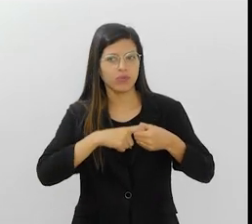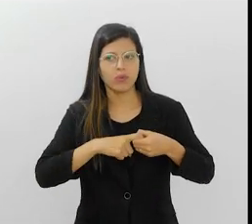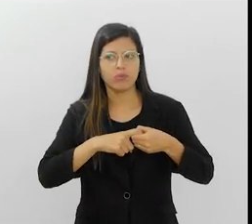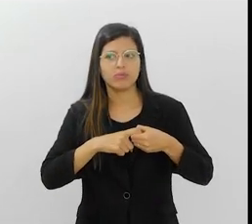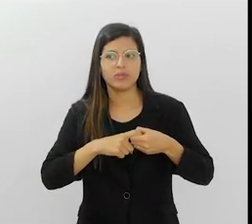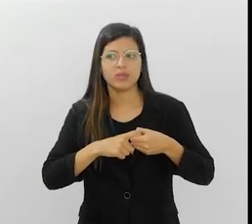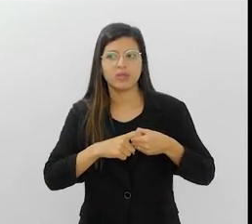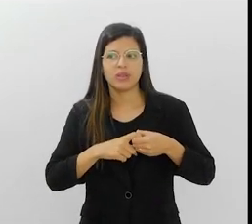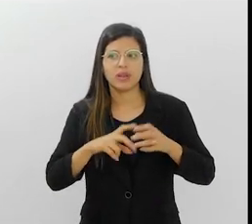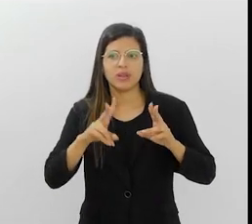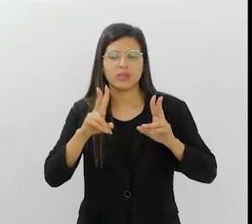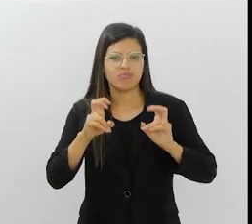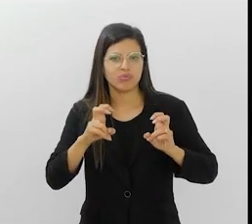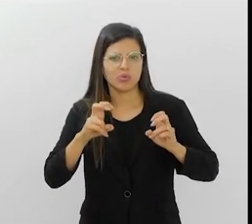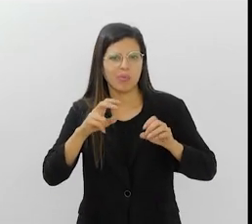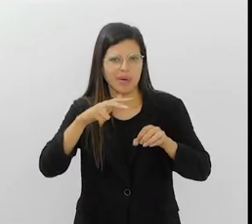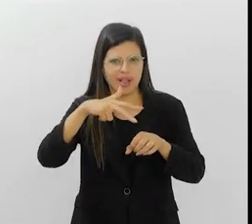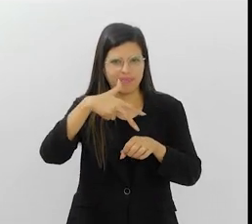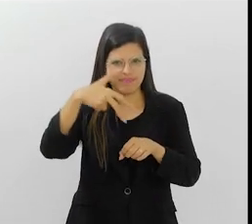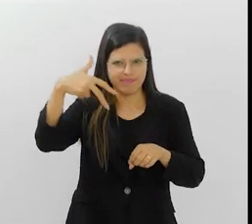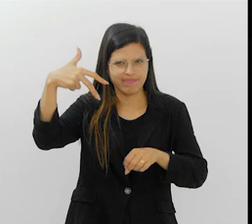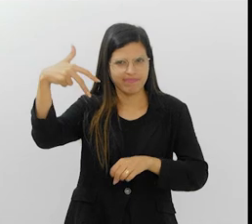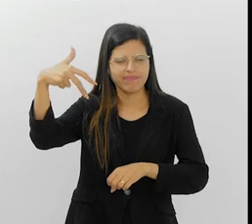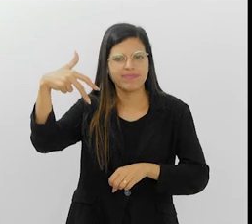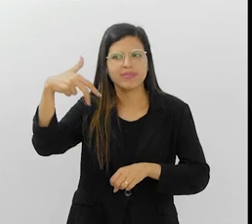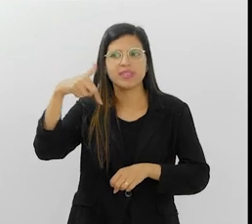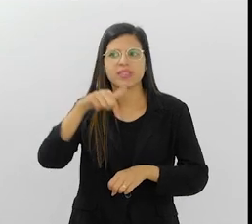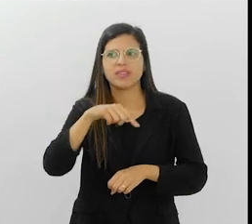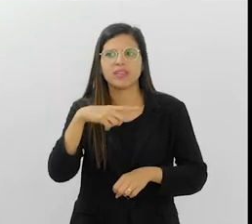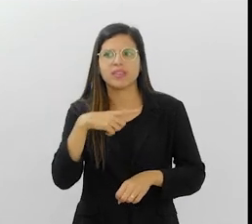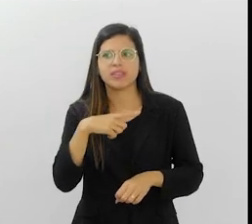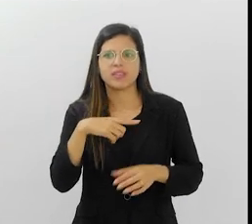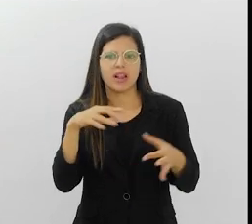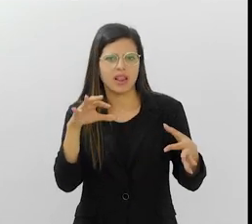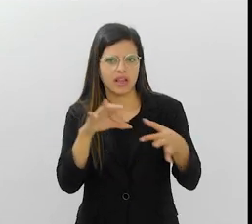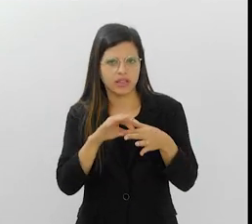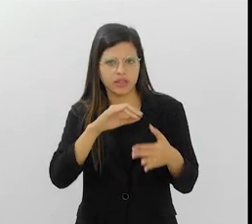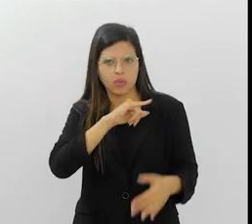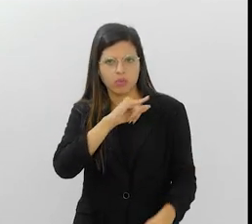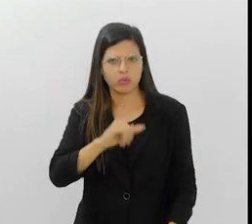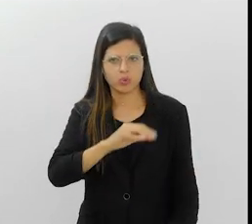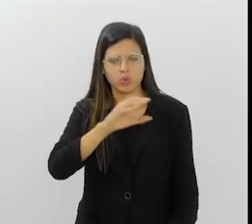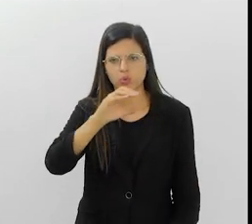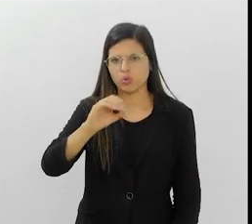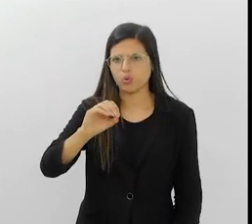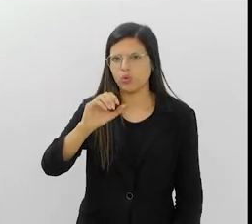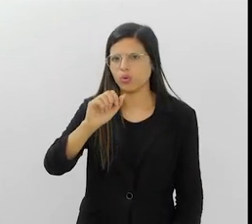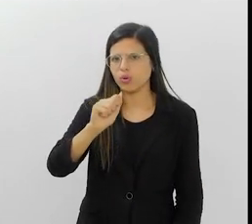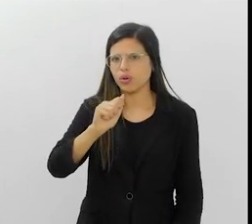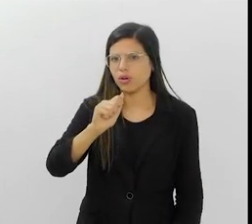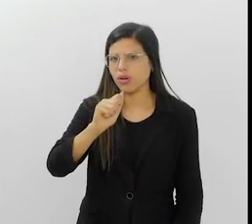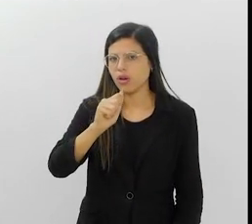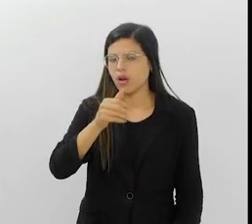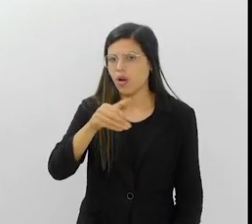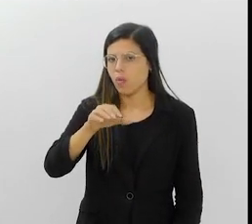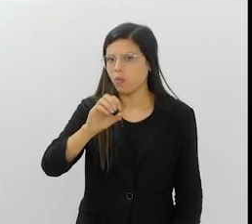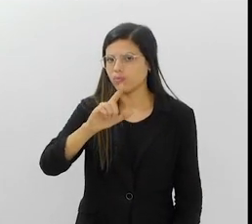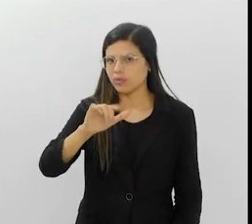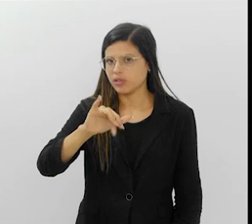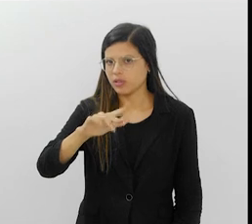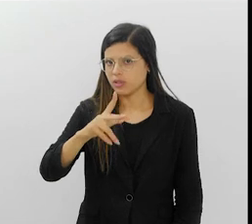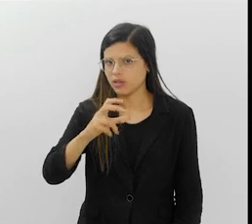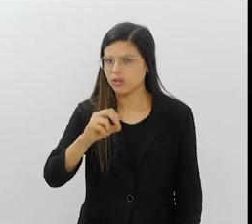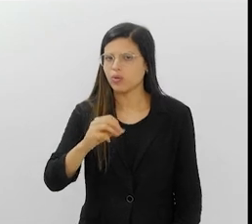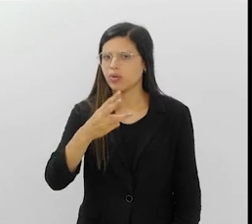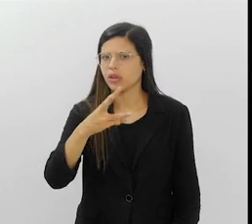no Homem Voador, não para falar do Homem Voador, mas como é que você teve relação com o Joãozinho 30? Tive. Né? Ele já estava